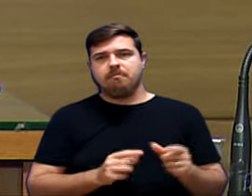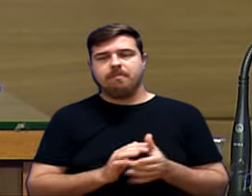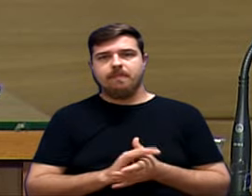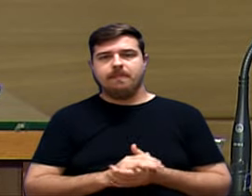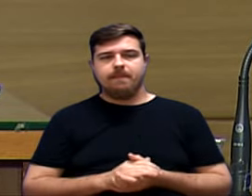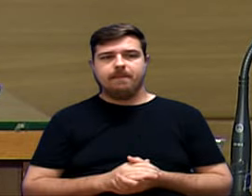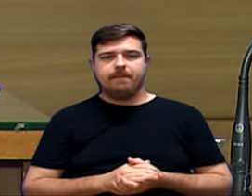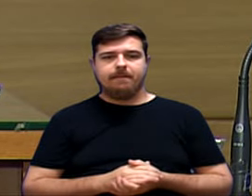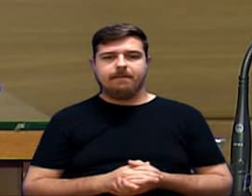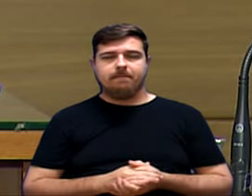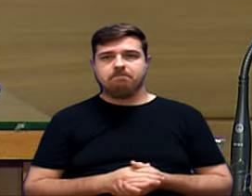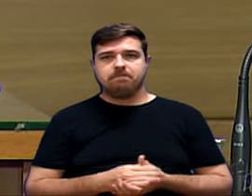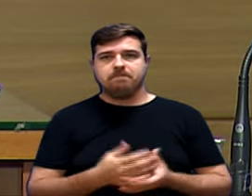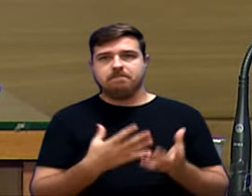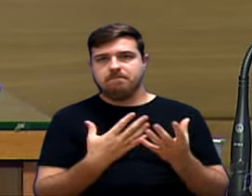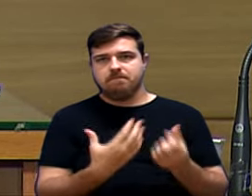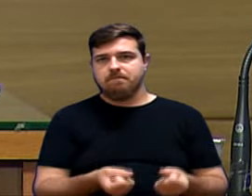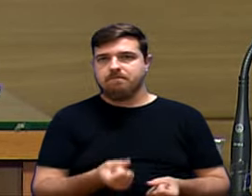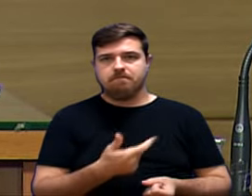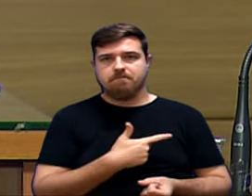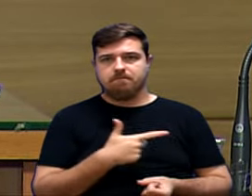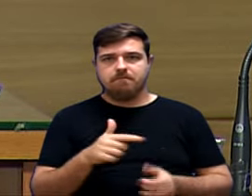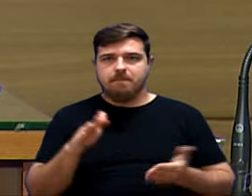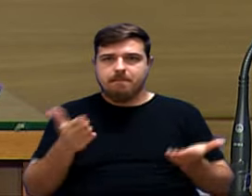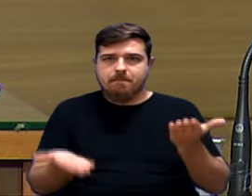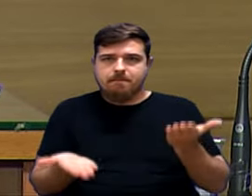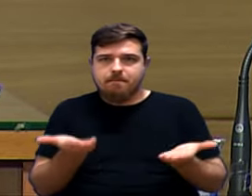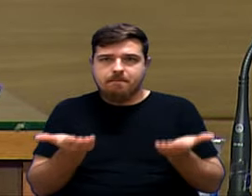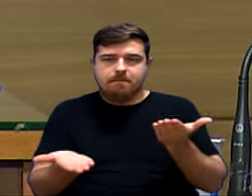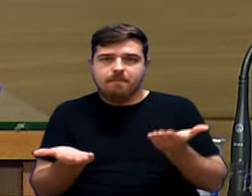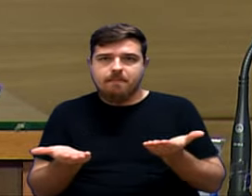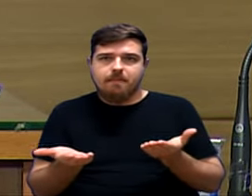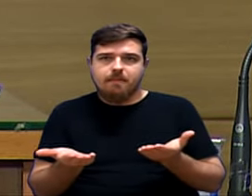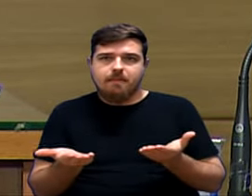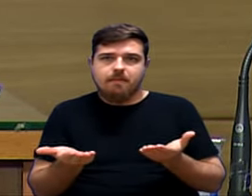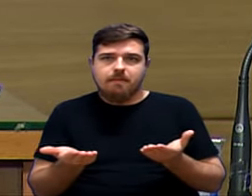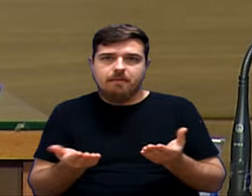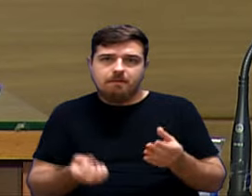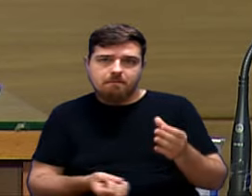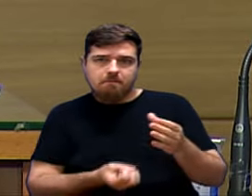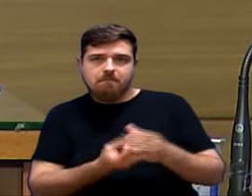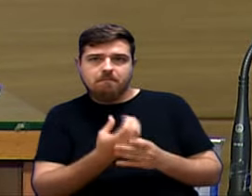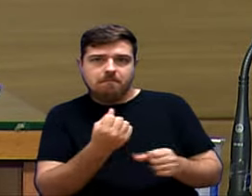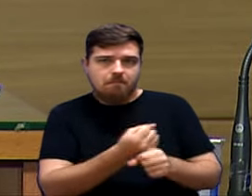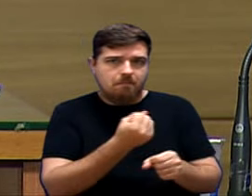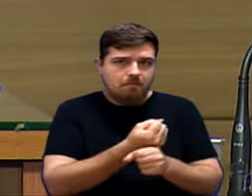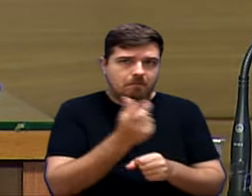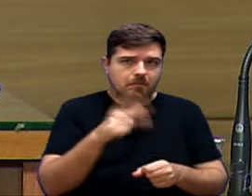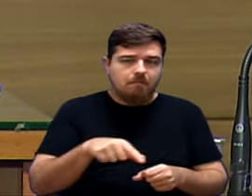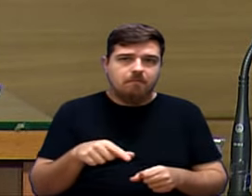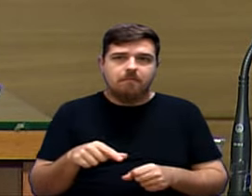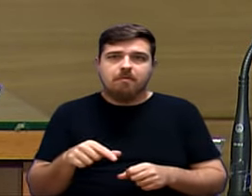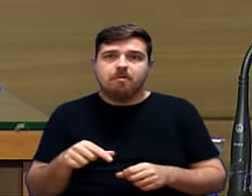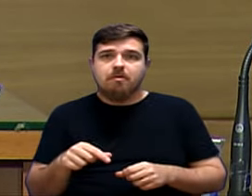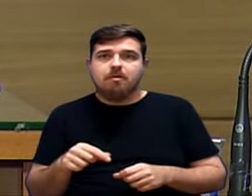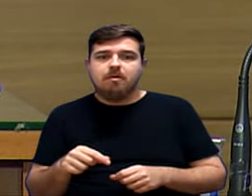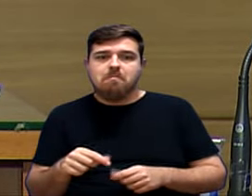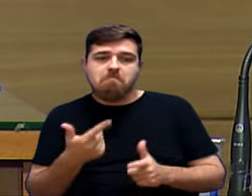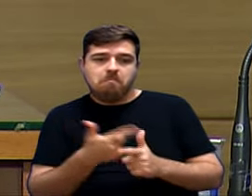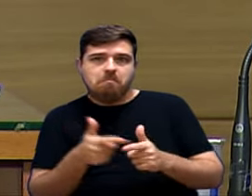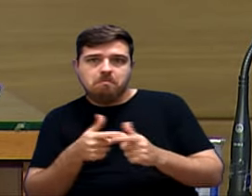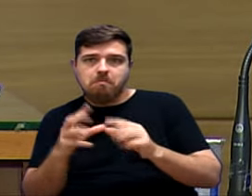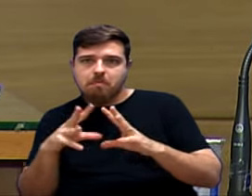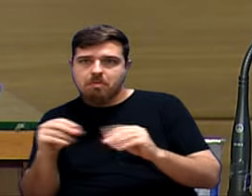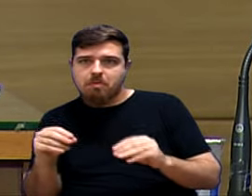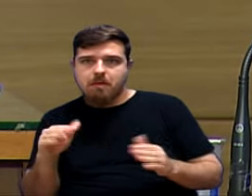não vai ter acho que eh esse equilíbrio entre implantar o empreendimento versus alguma solução que supere